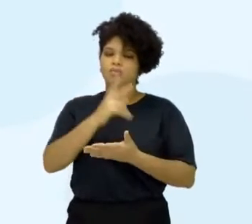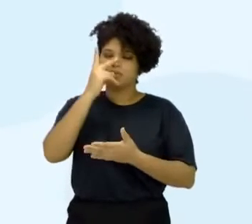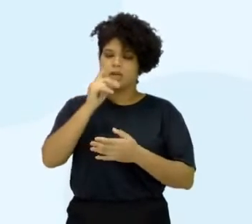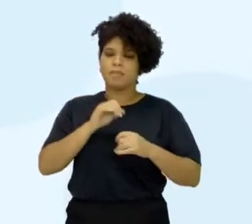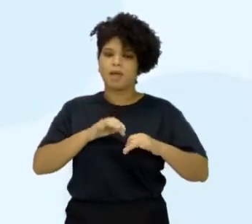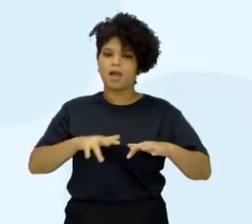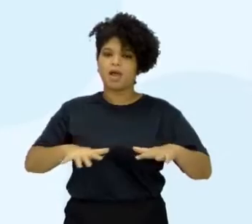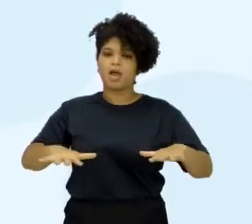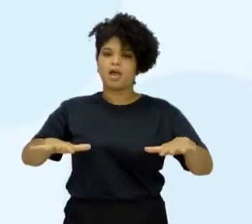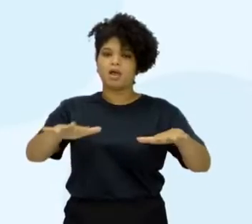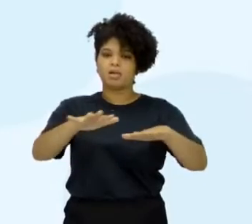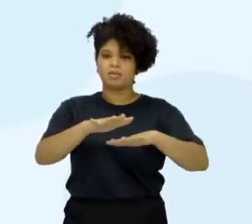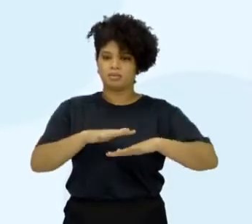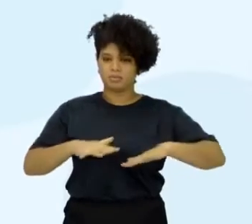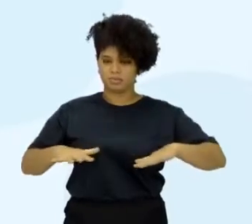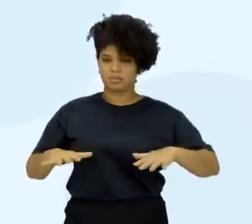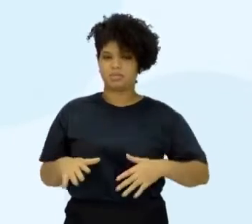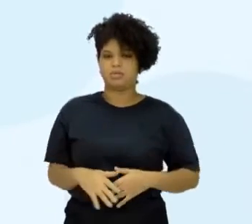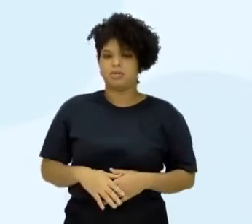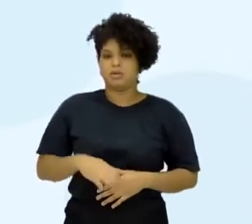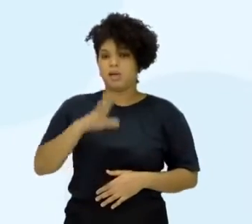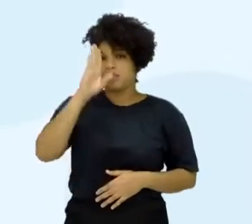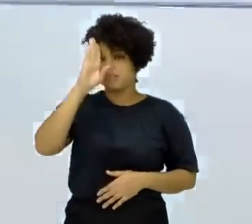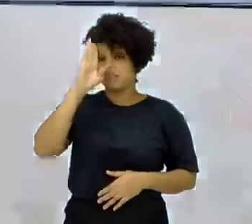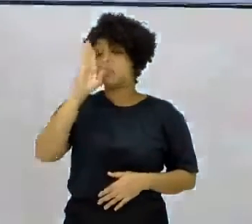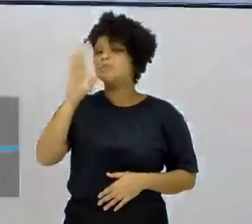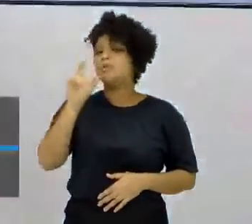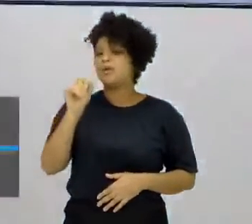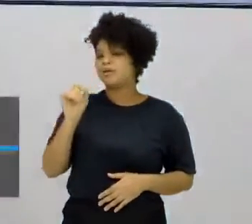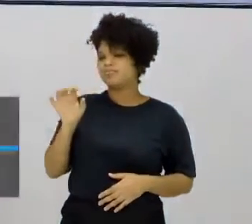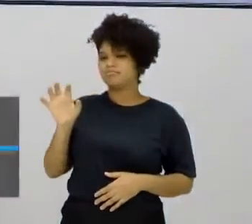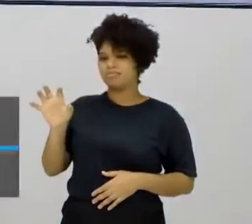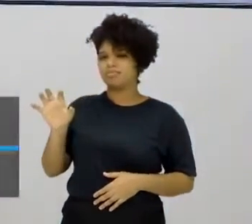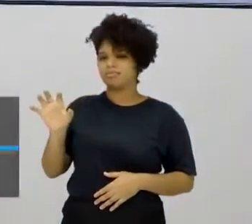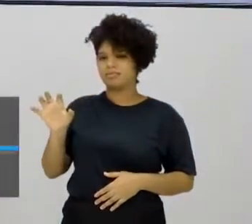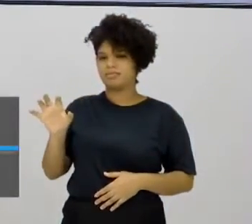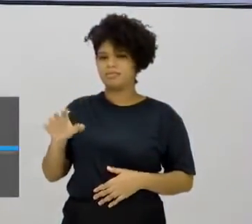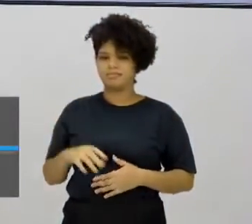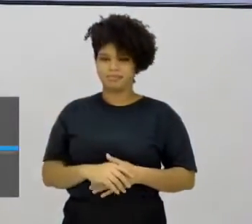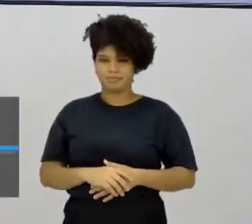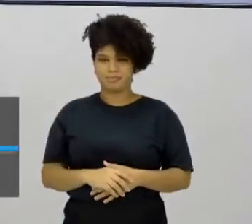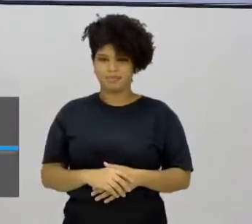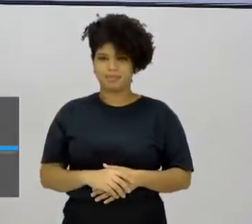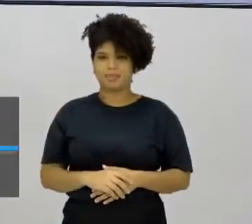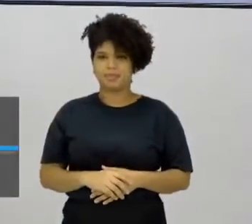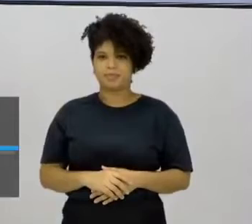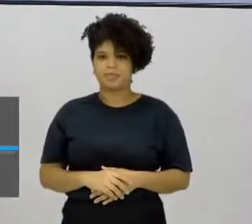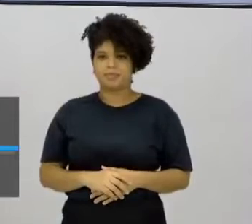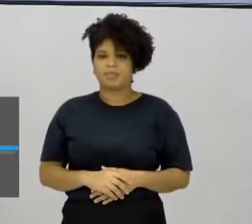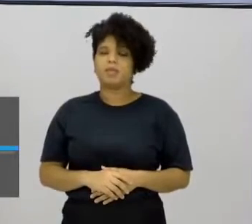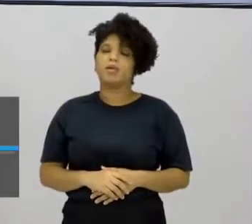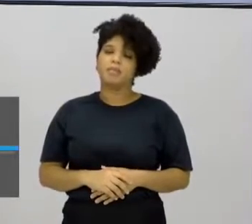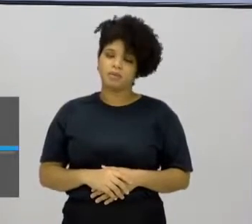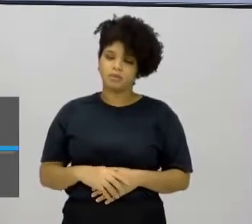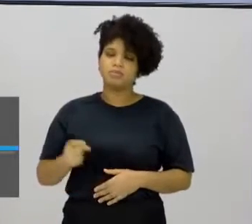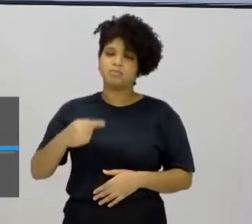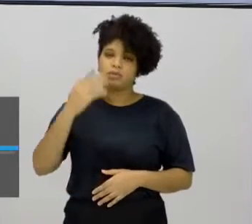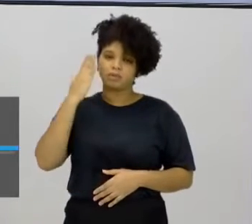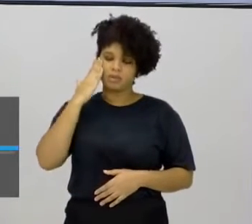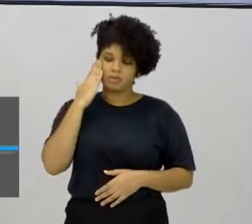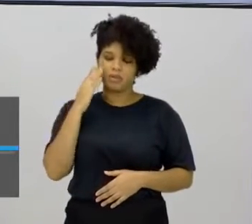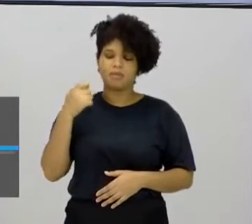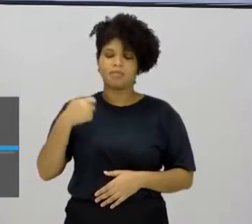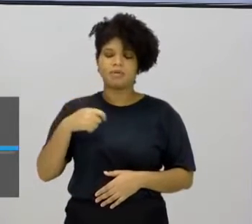distribuição mais esparçada na região central do Brasil, tá certo? Logicamente isso aí tem que